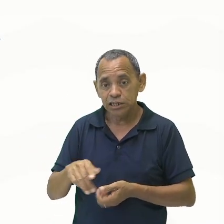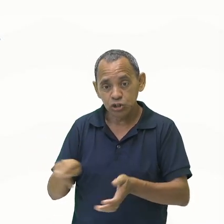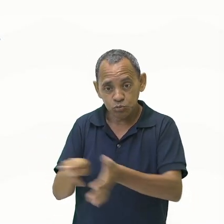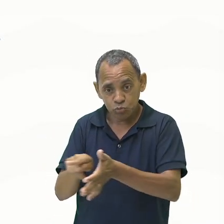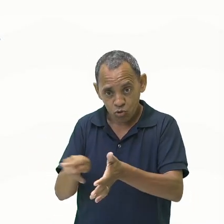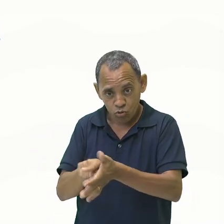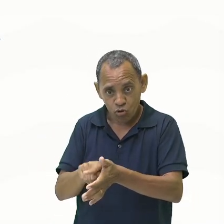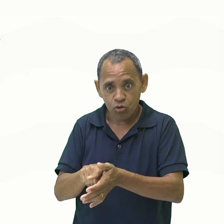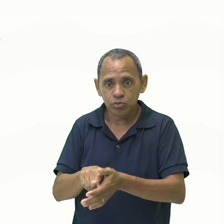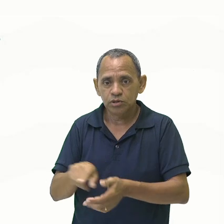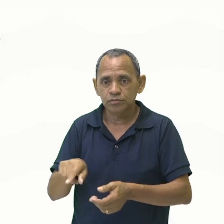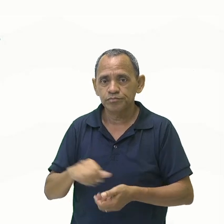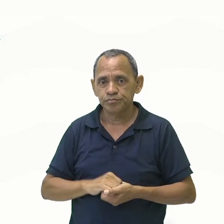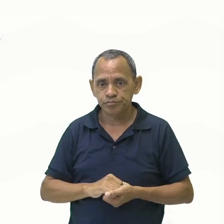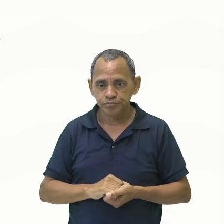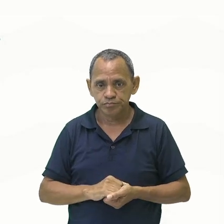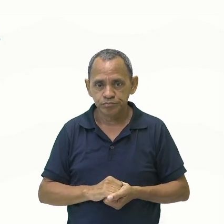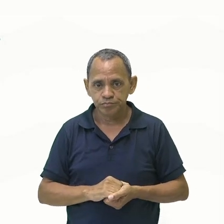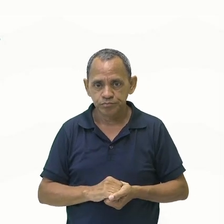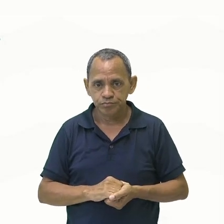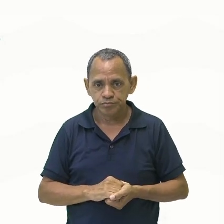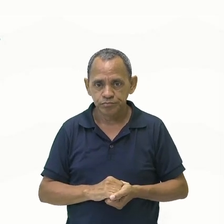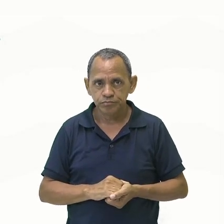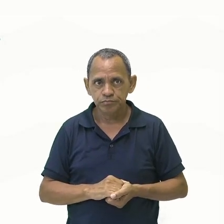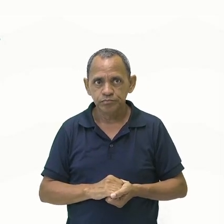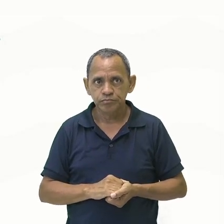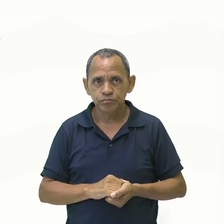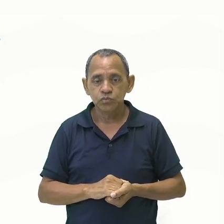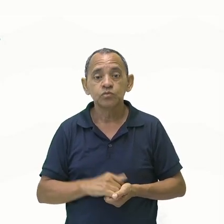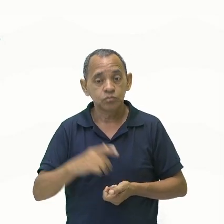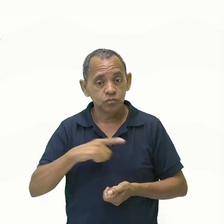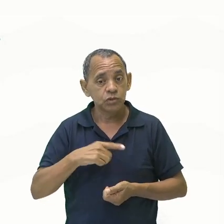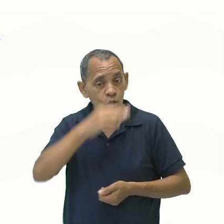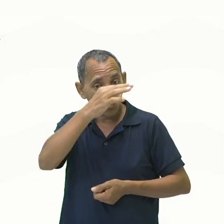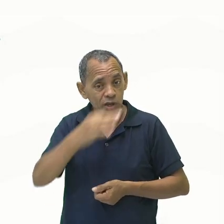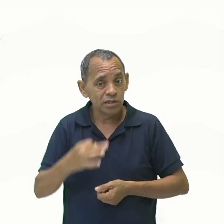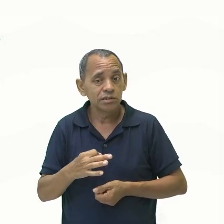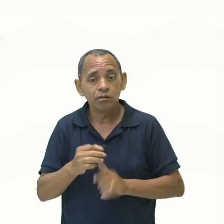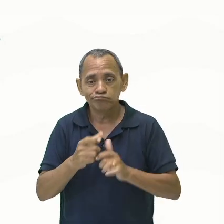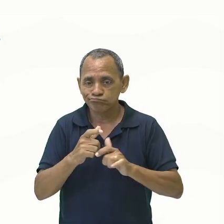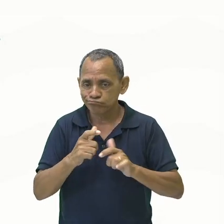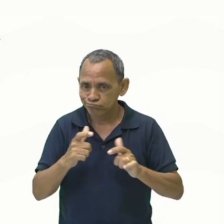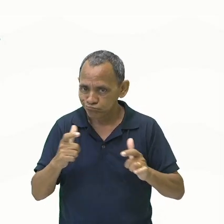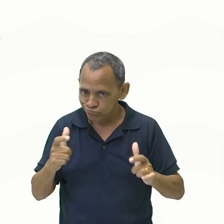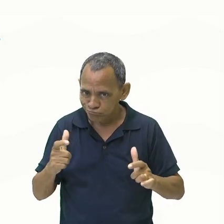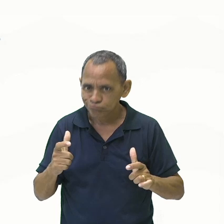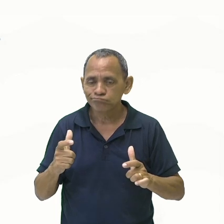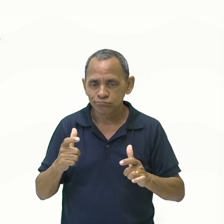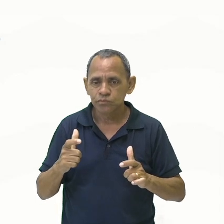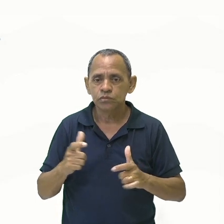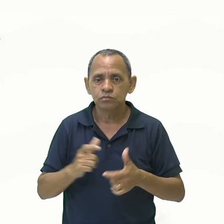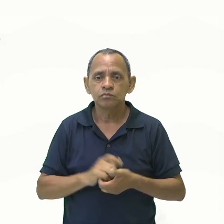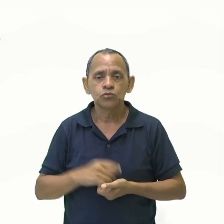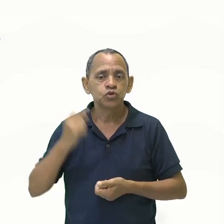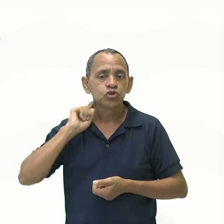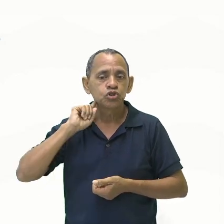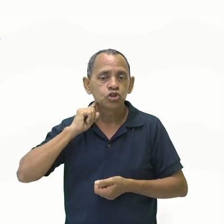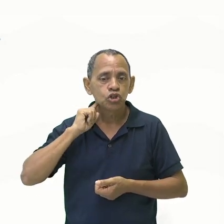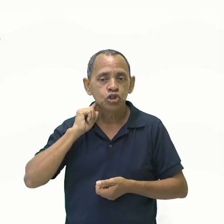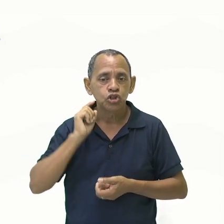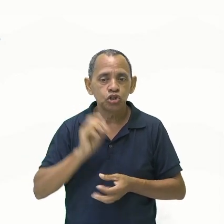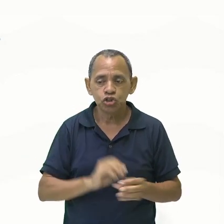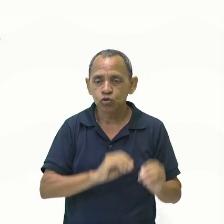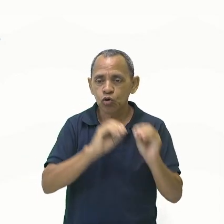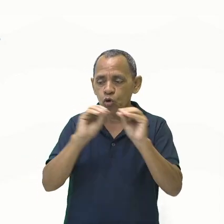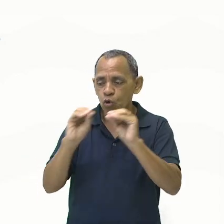muito grande de lixo que vai parar em locais inadequados, como, por exemplo, os lixões a céu aberto, certo? E isso,